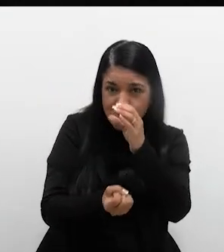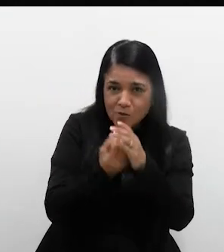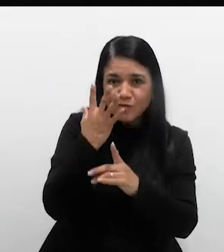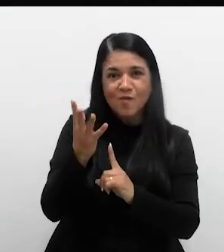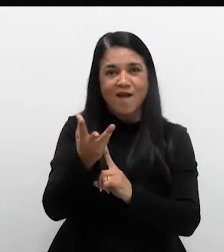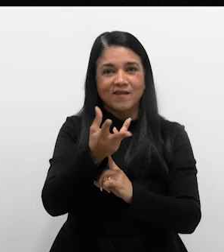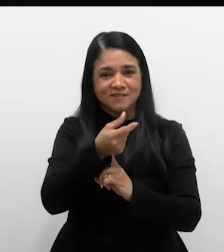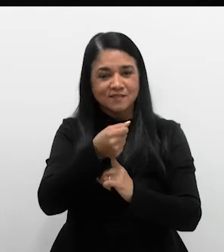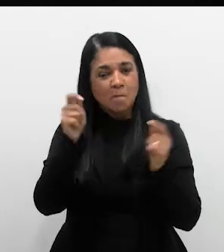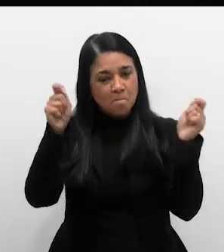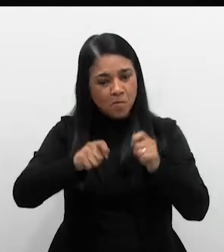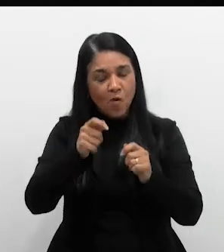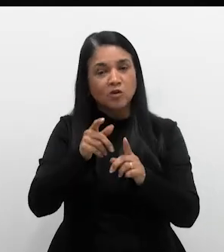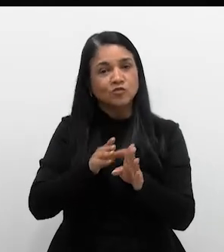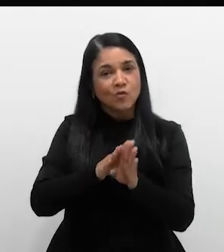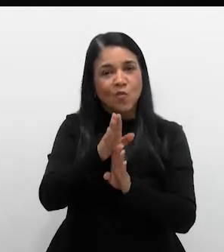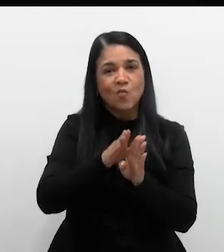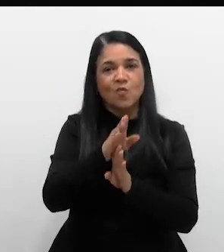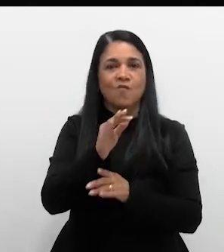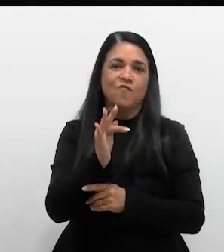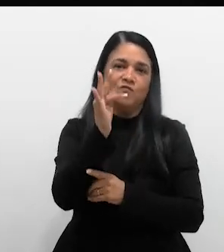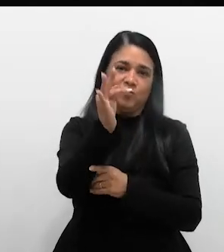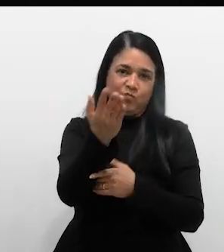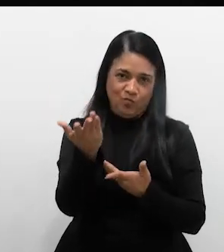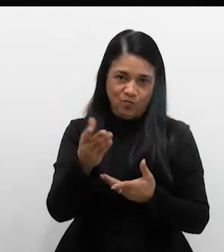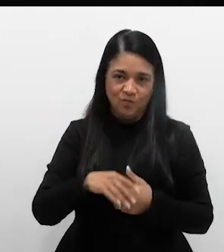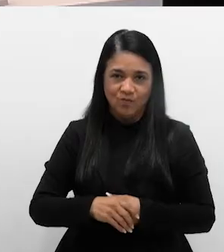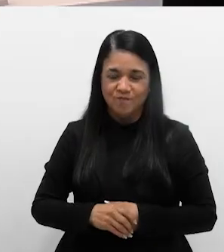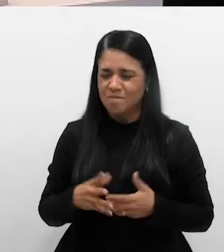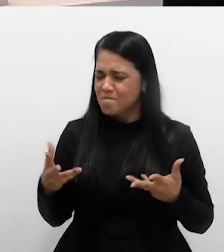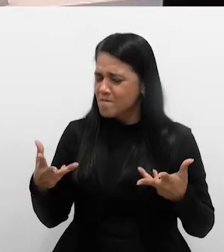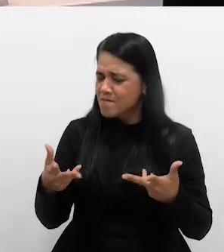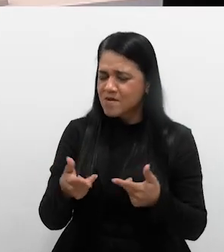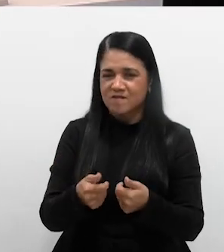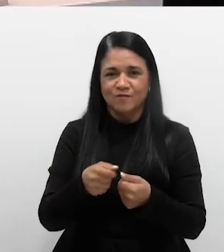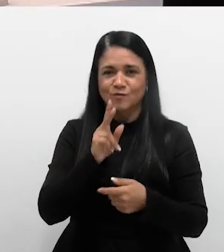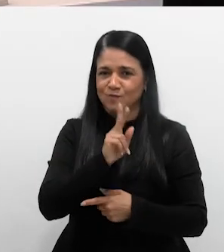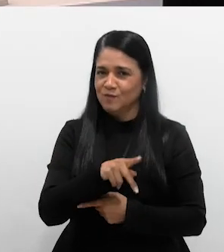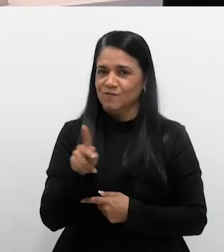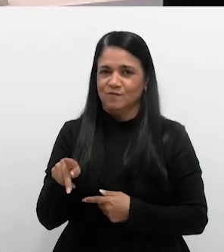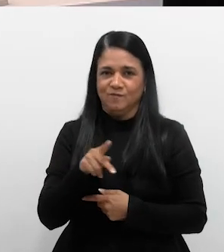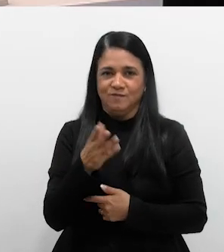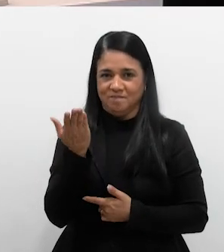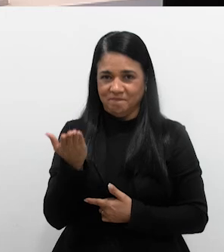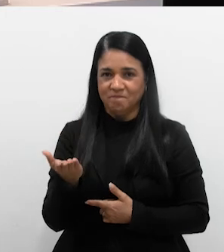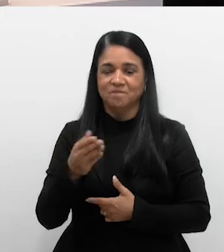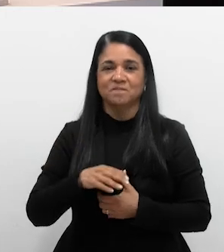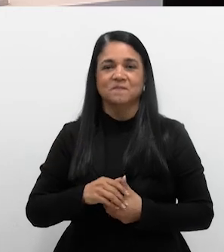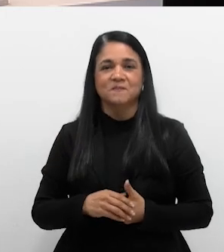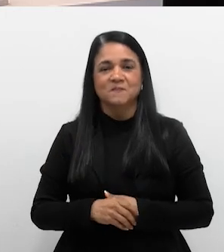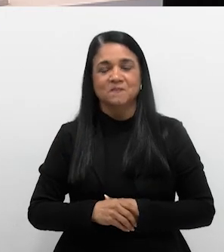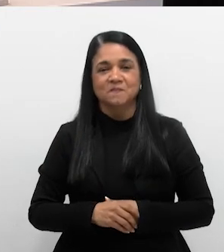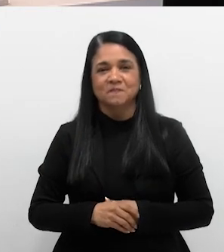de que aquela produção artística pode orientar o futuro, né? É. Isso é muito maravilhoso. Uma mestra.